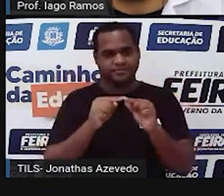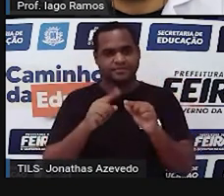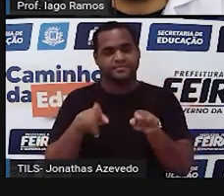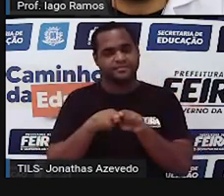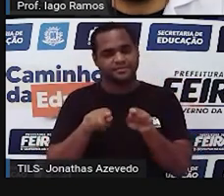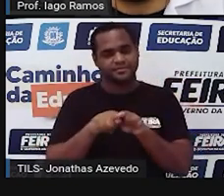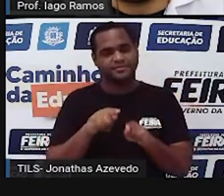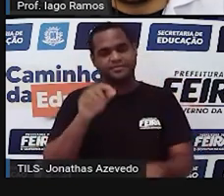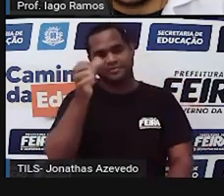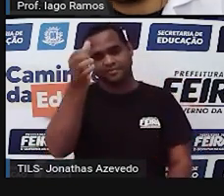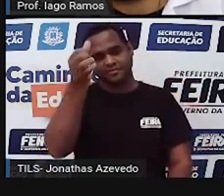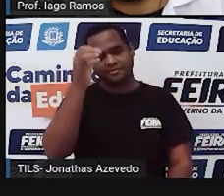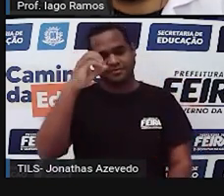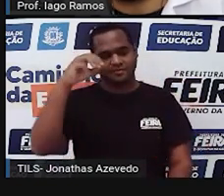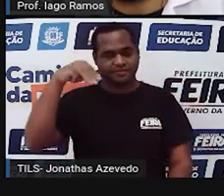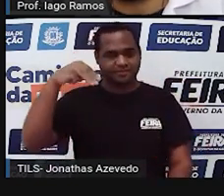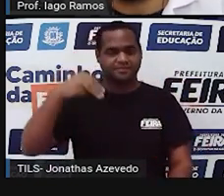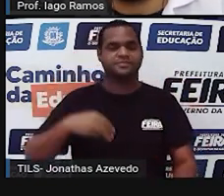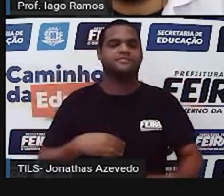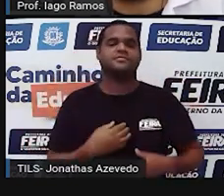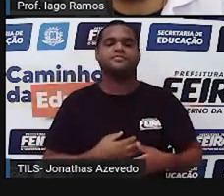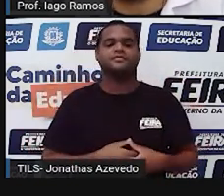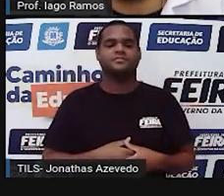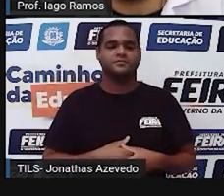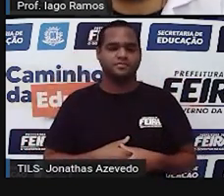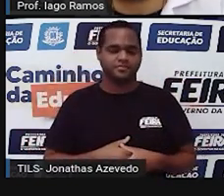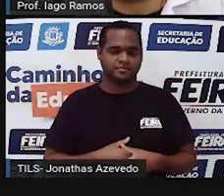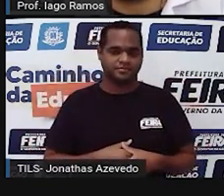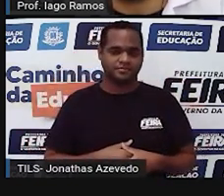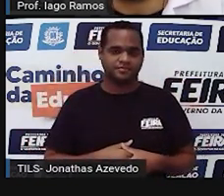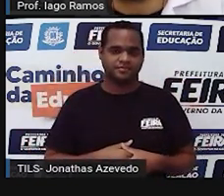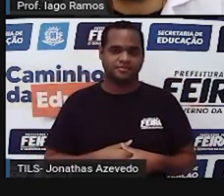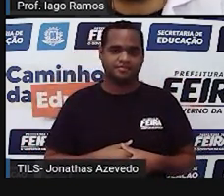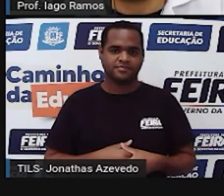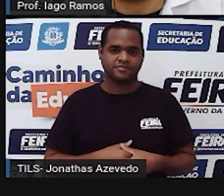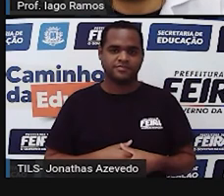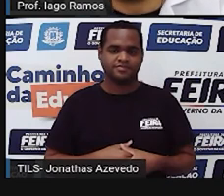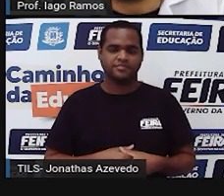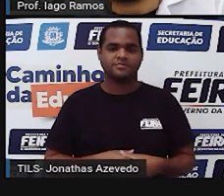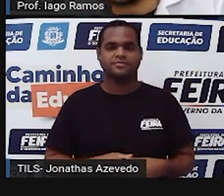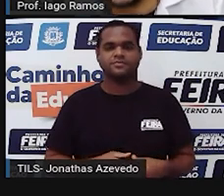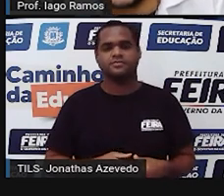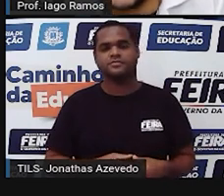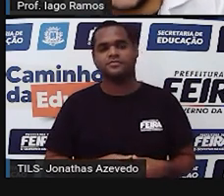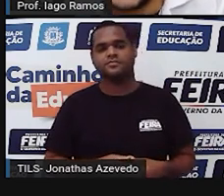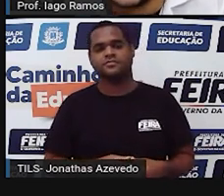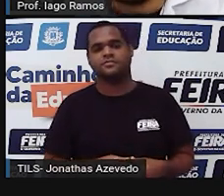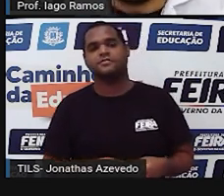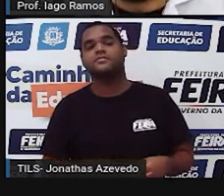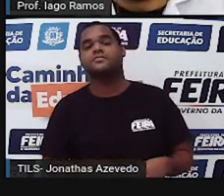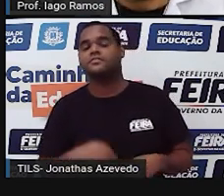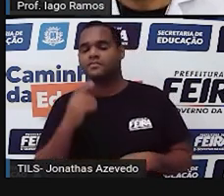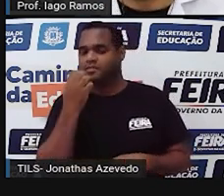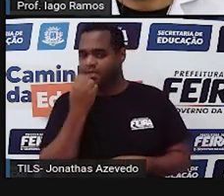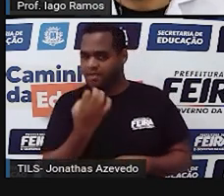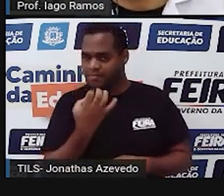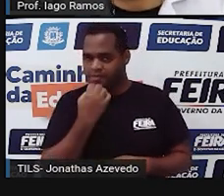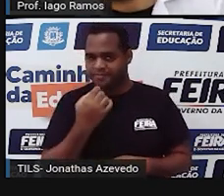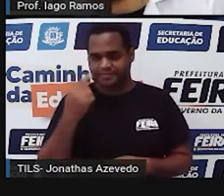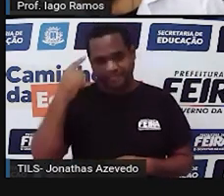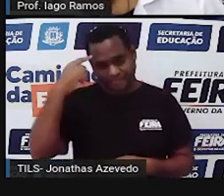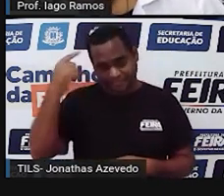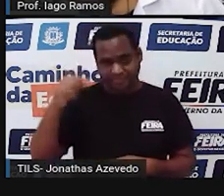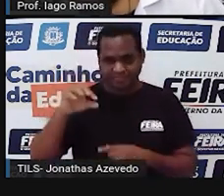também vai dar 6 cm certo então lá em cima também vai ser 6 cm bom a